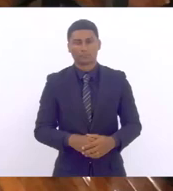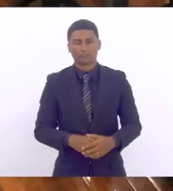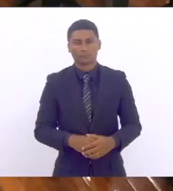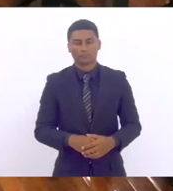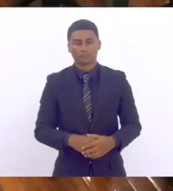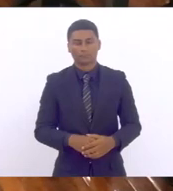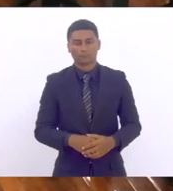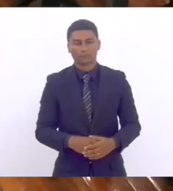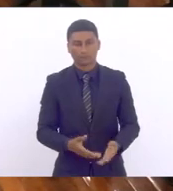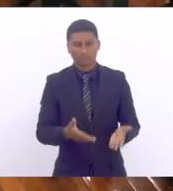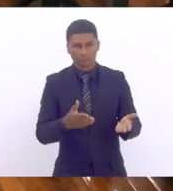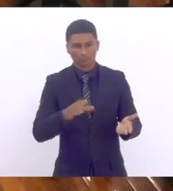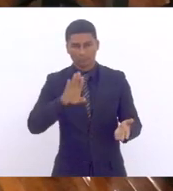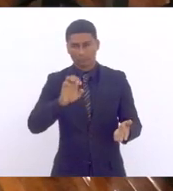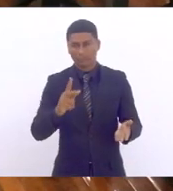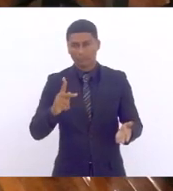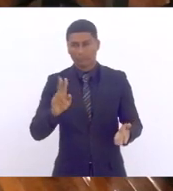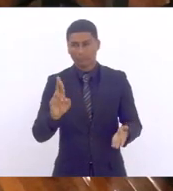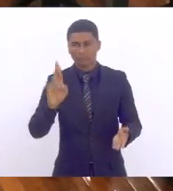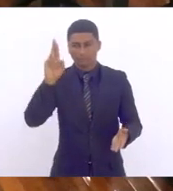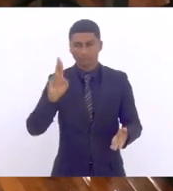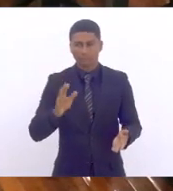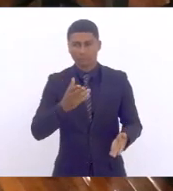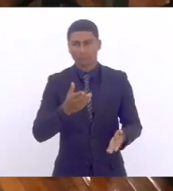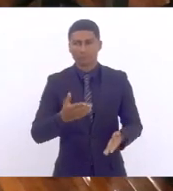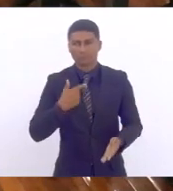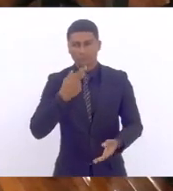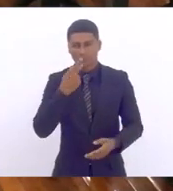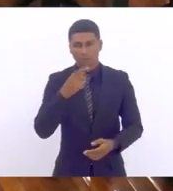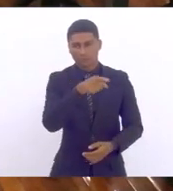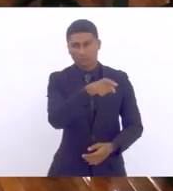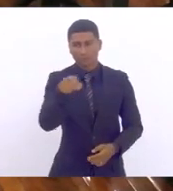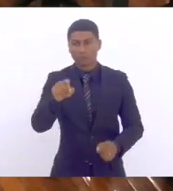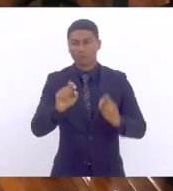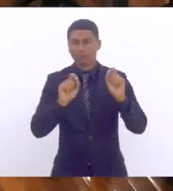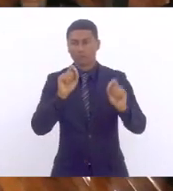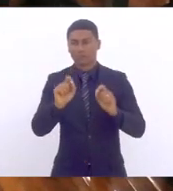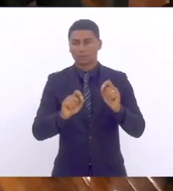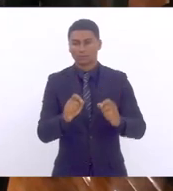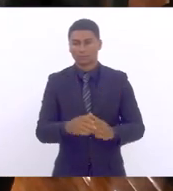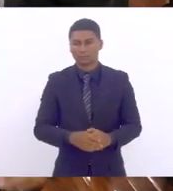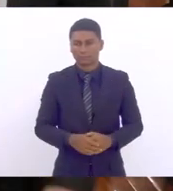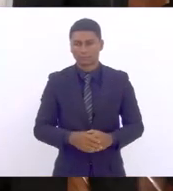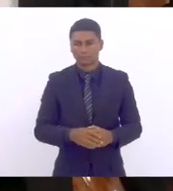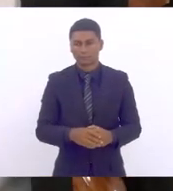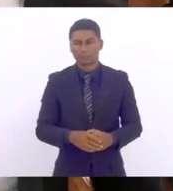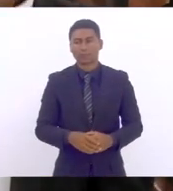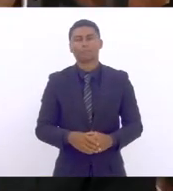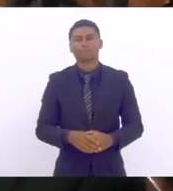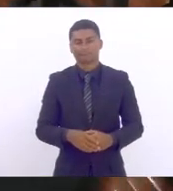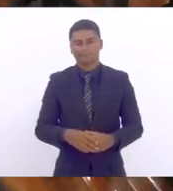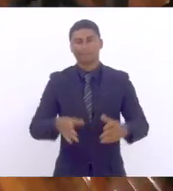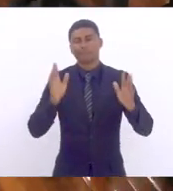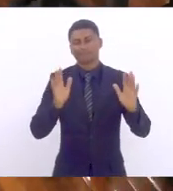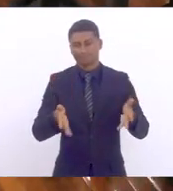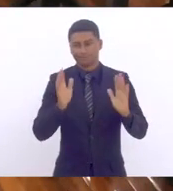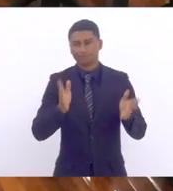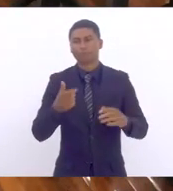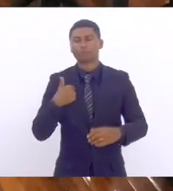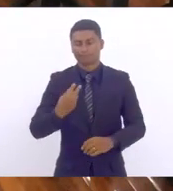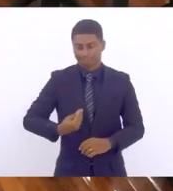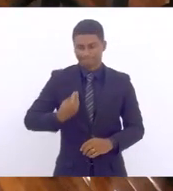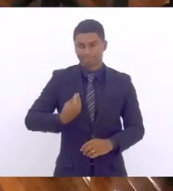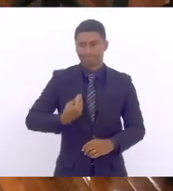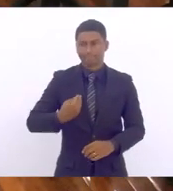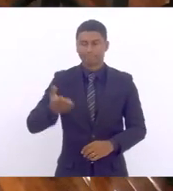comandante do BEP. Queria dizer para vocês o seguinte, eu vivi isso intensamente, porque